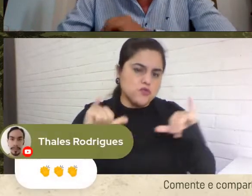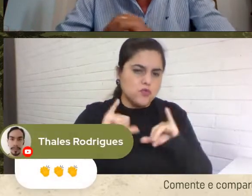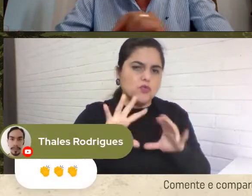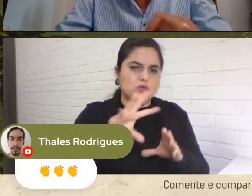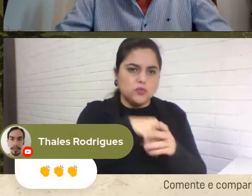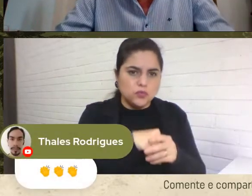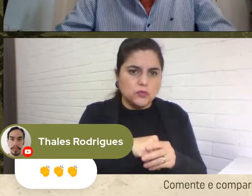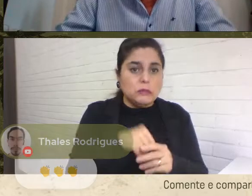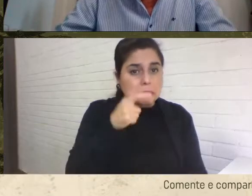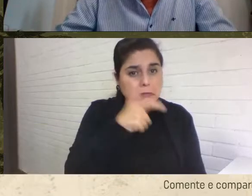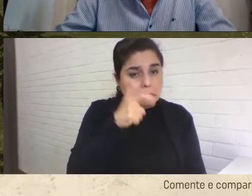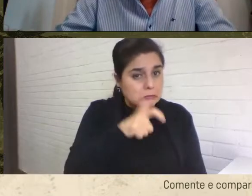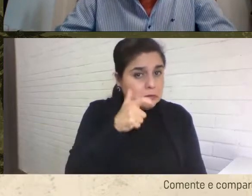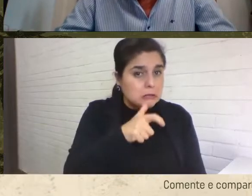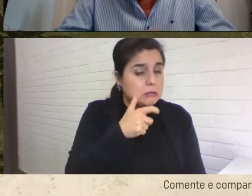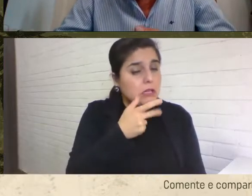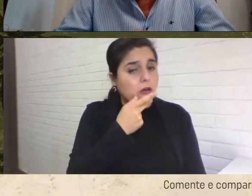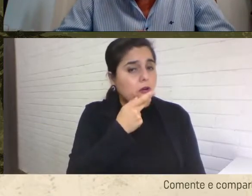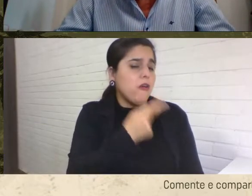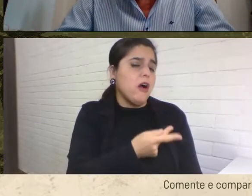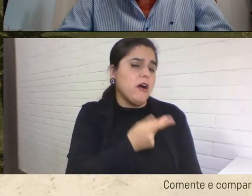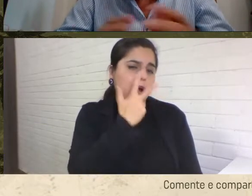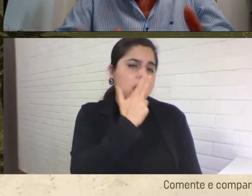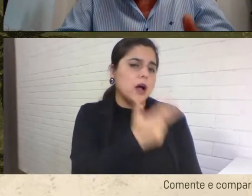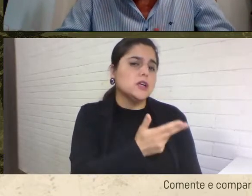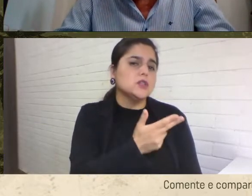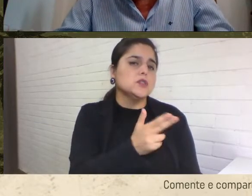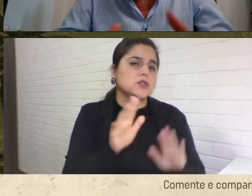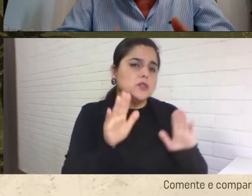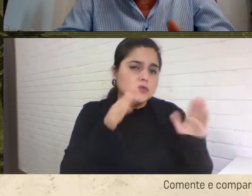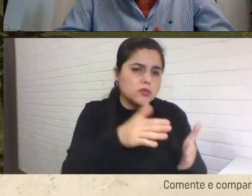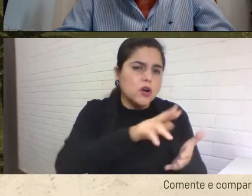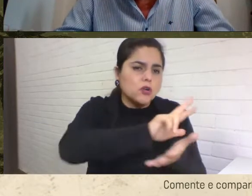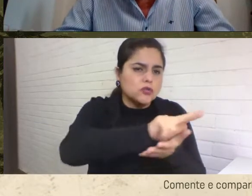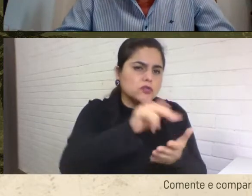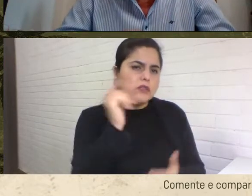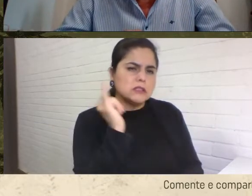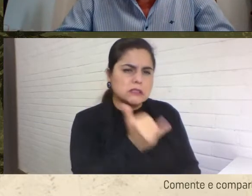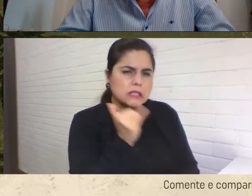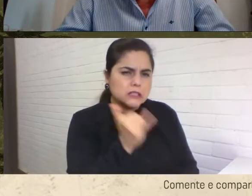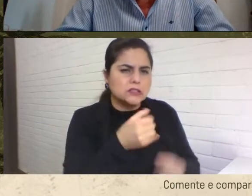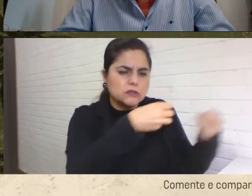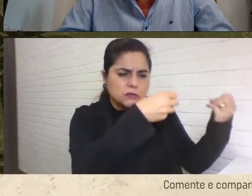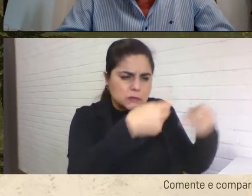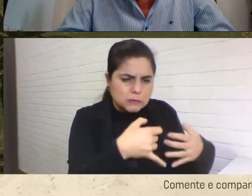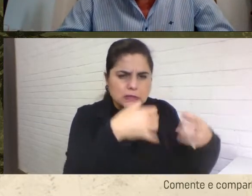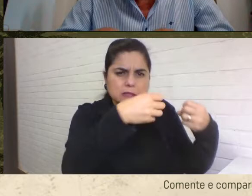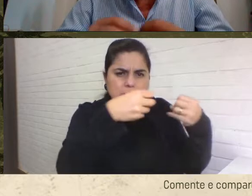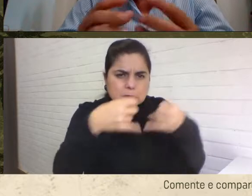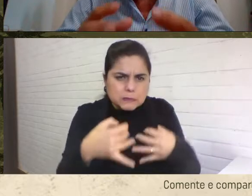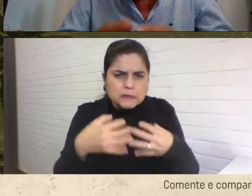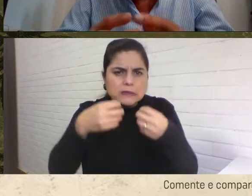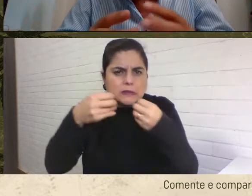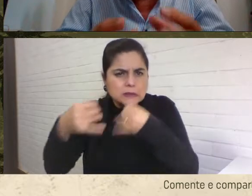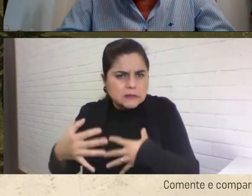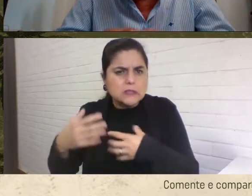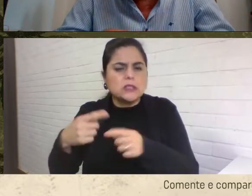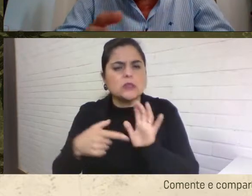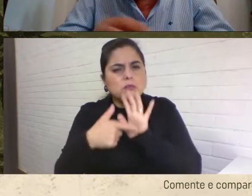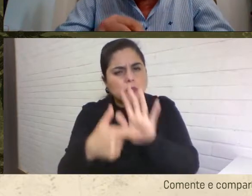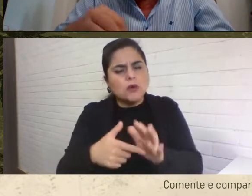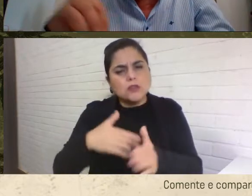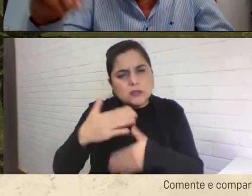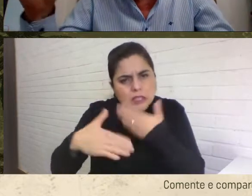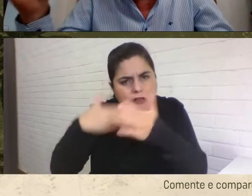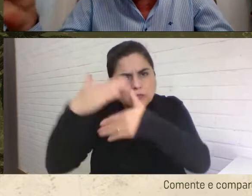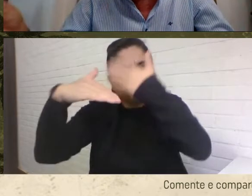atrevo-me a dizer, centrado em várias narrativas que fazem evoluir personagens